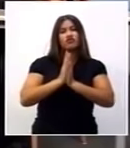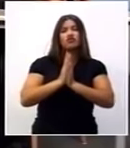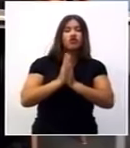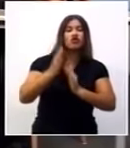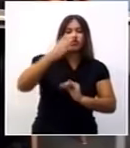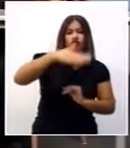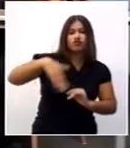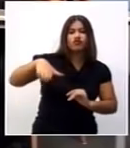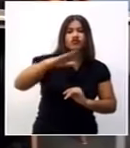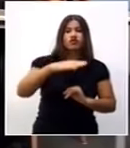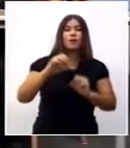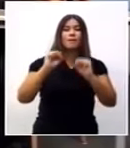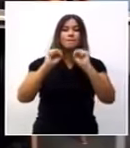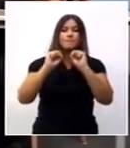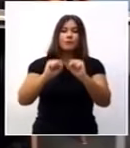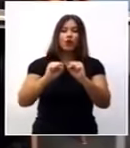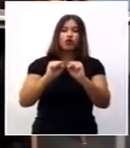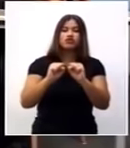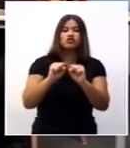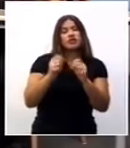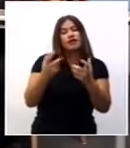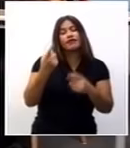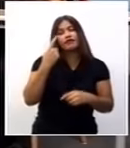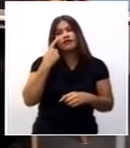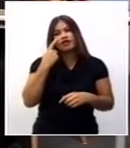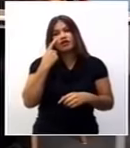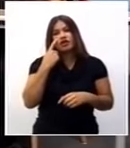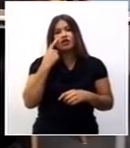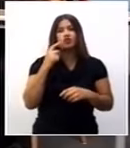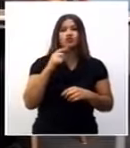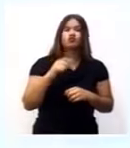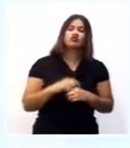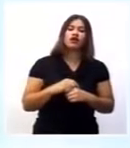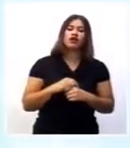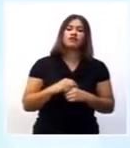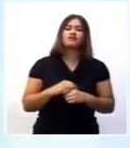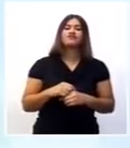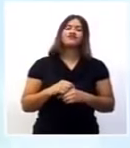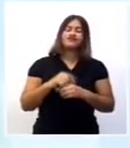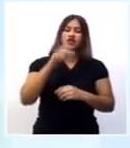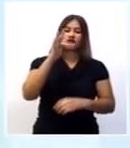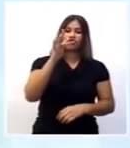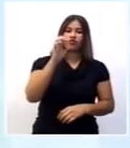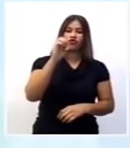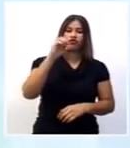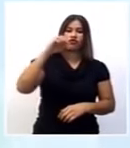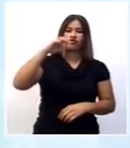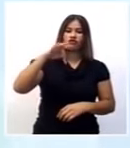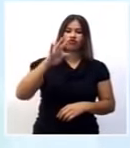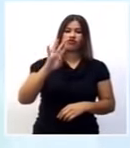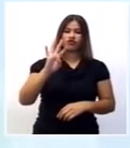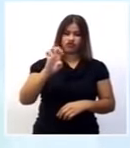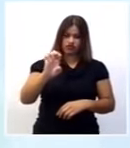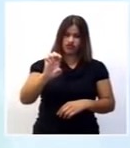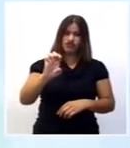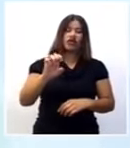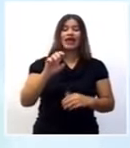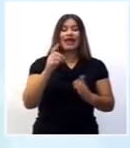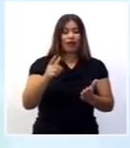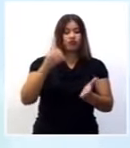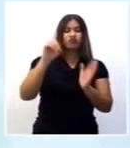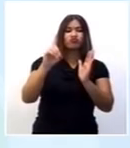Janaína, Sim. ler, por favor, o que é fonte histórica? Lê, por favor. O termo fonte é compreendido como documento que registra